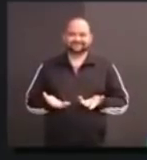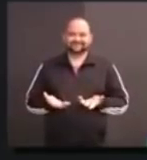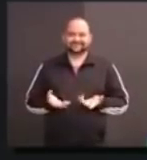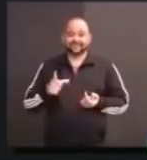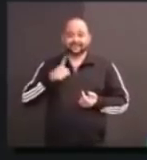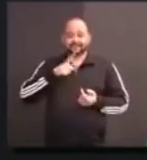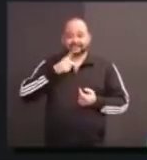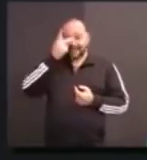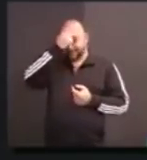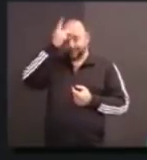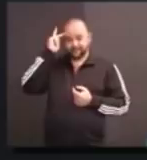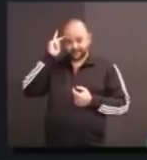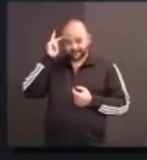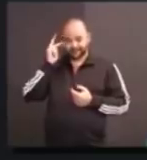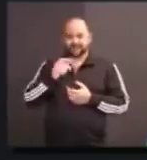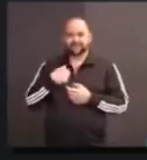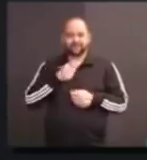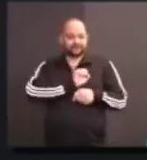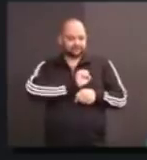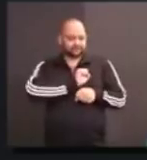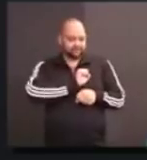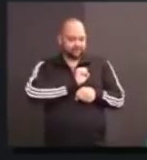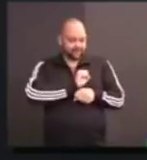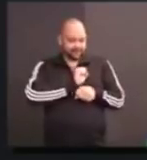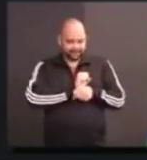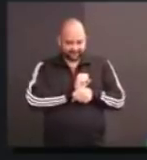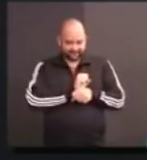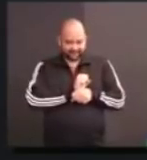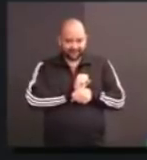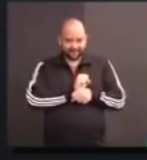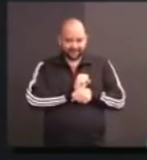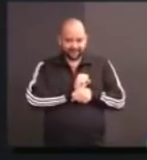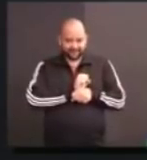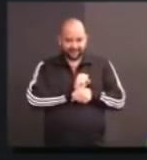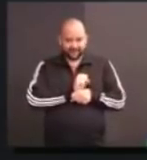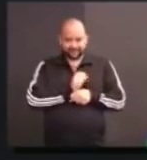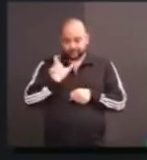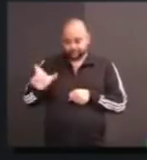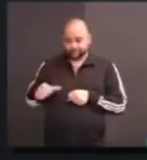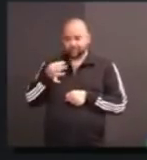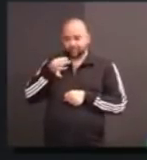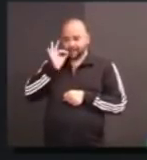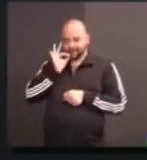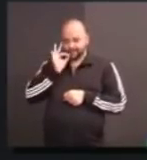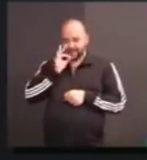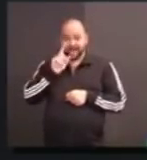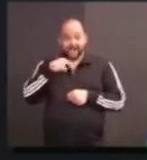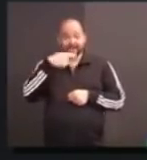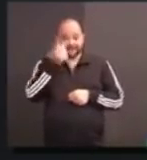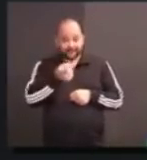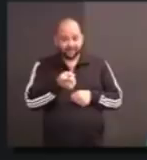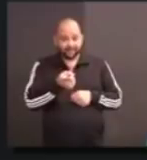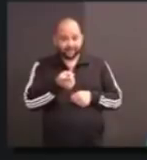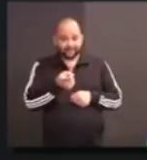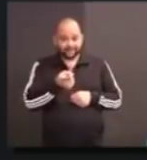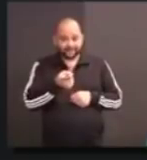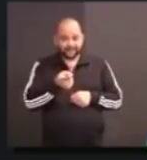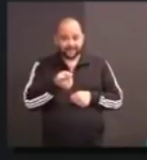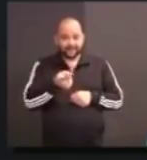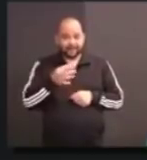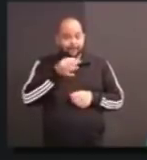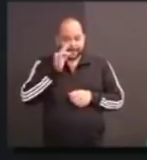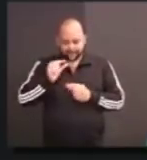Tinha gente que ficava esperando Chico tomar café para depois beber o